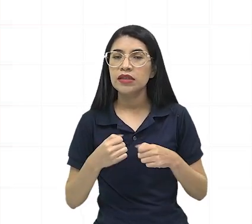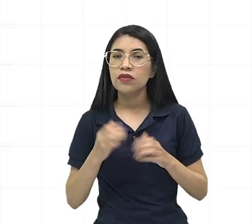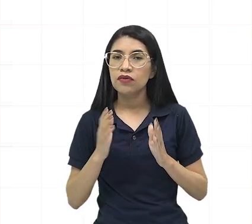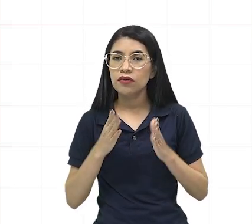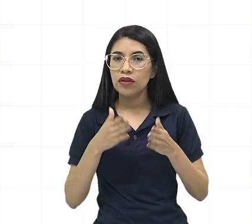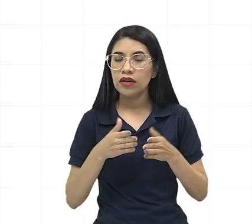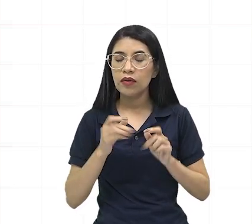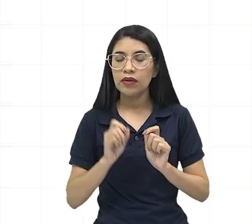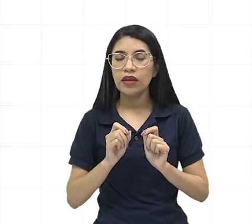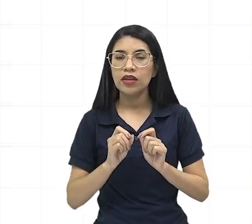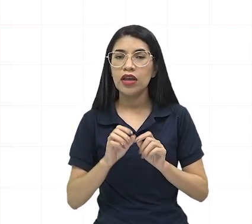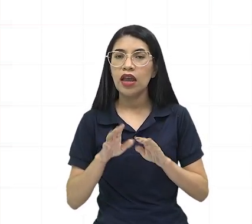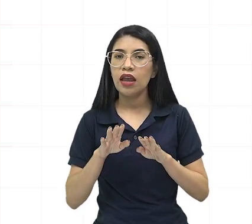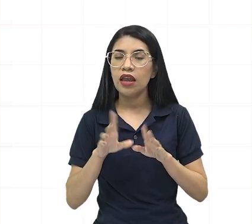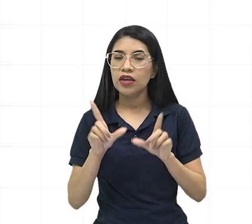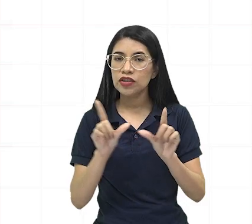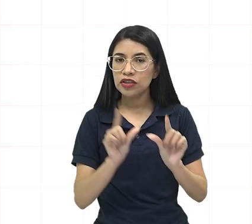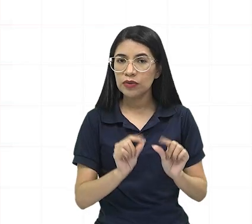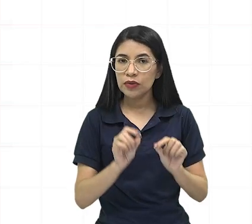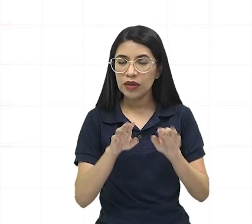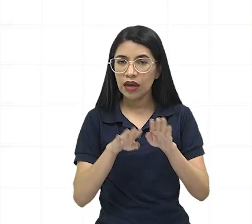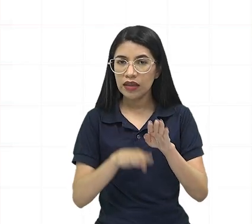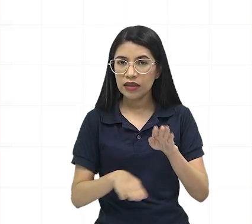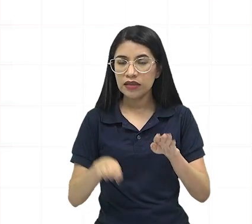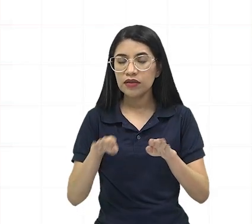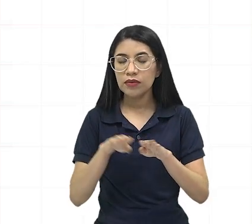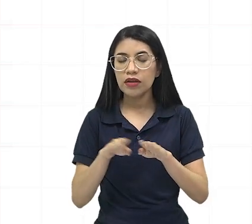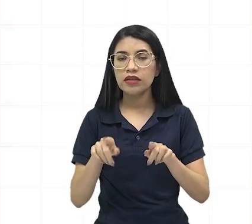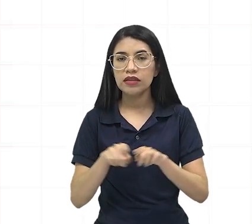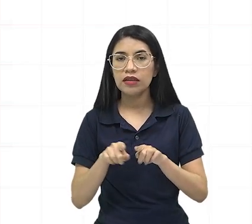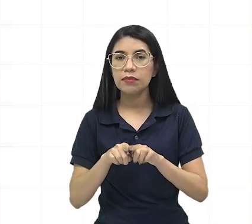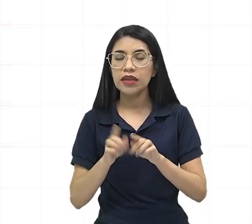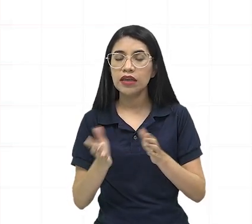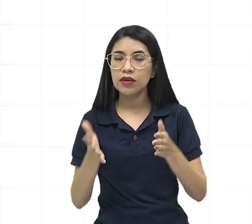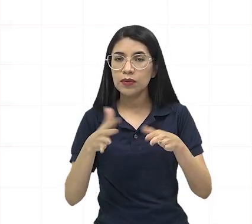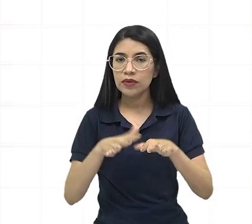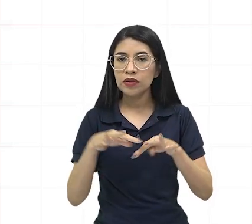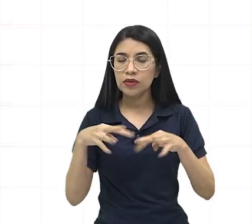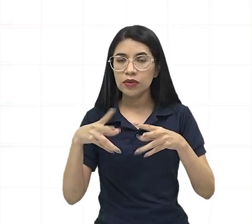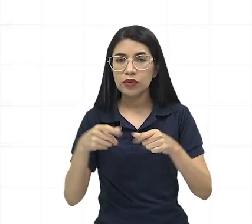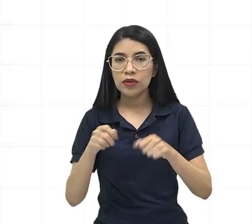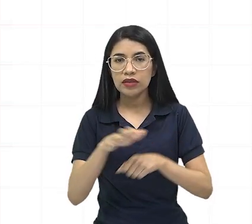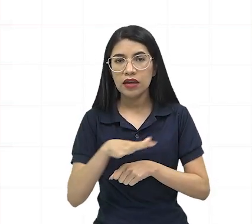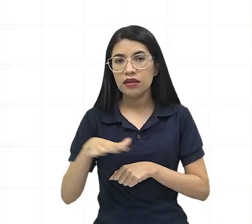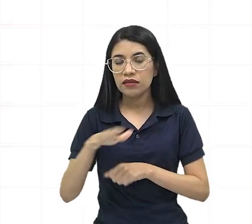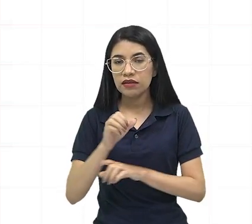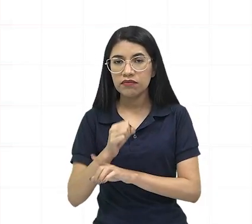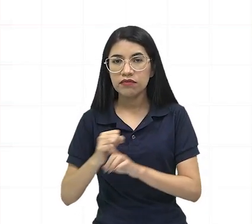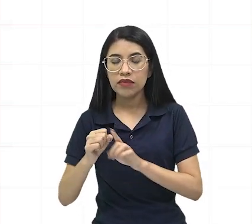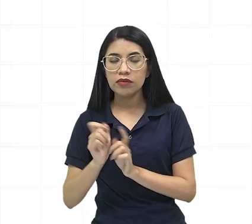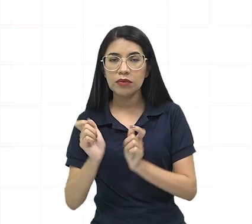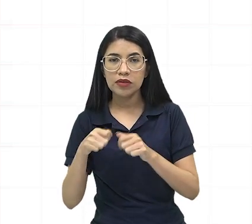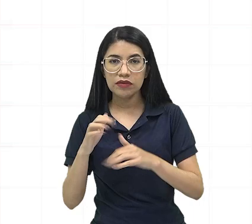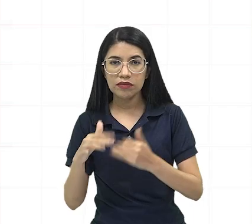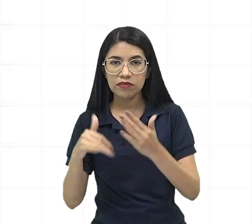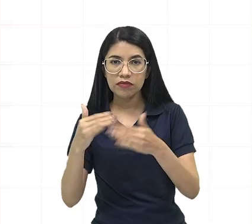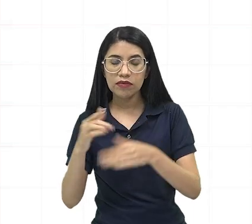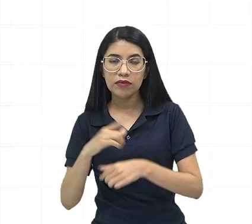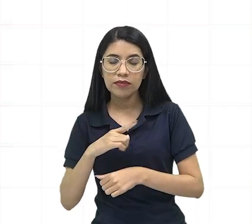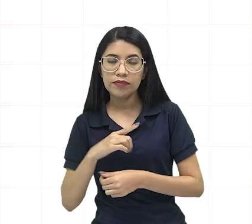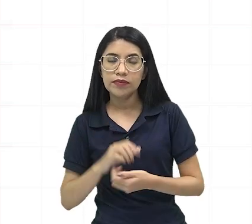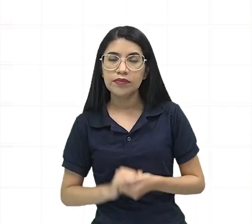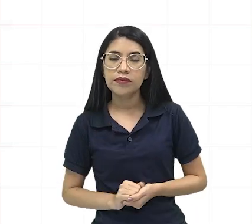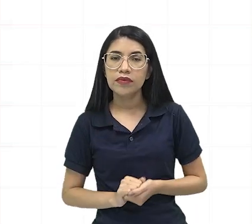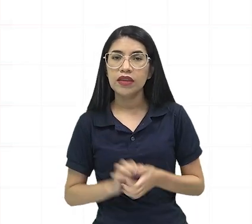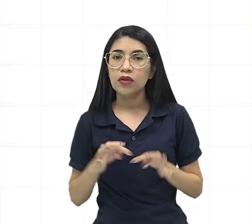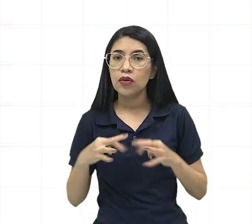da desigualdade e a inclusão de todos os segmentos da sociedade no processo de desenvolvimento. E quando nós